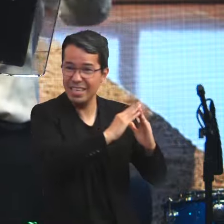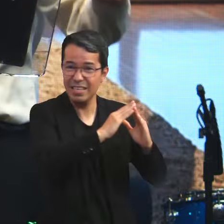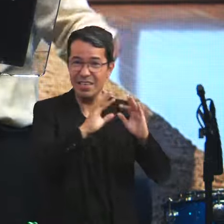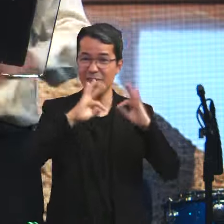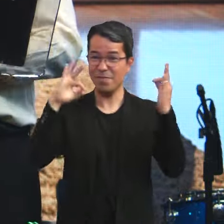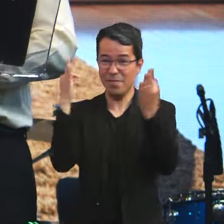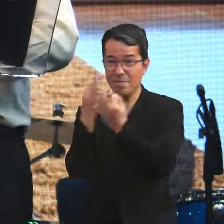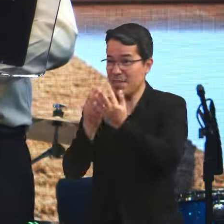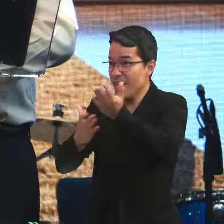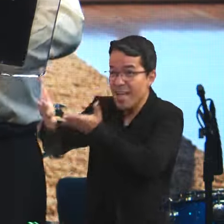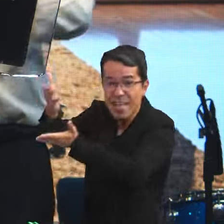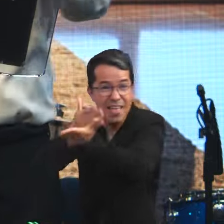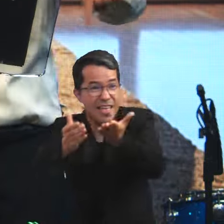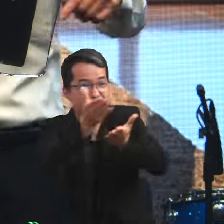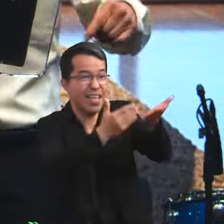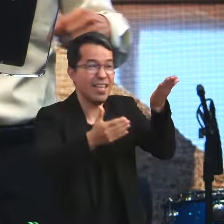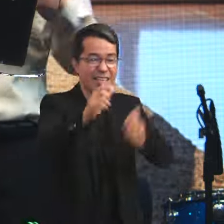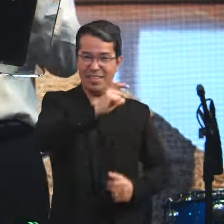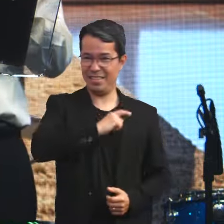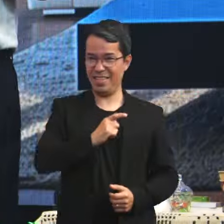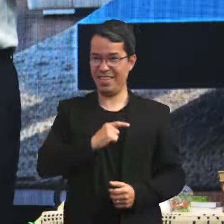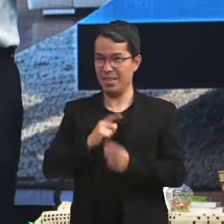familiar fames